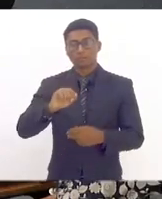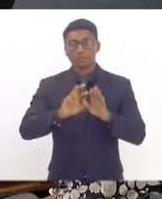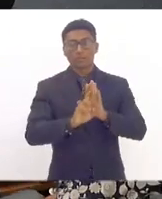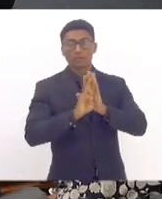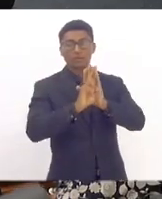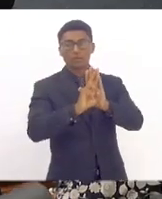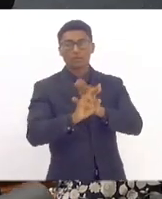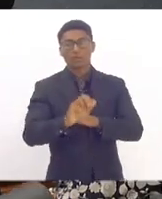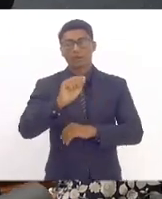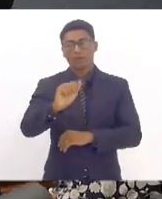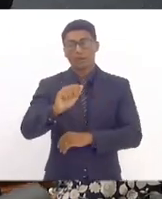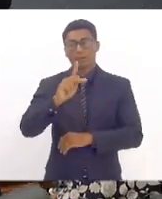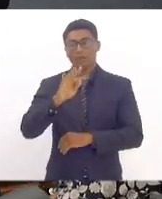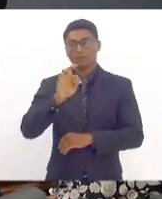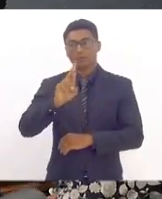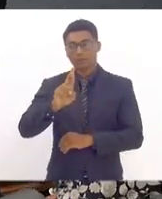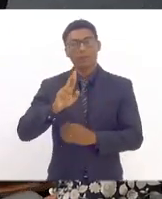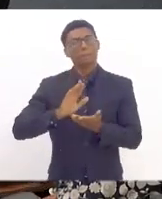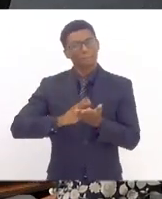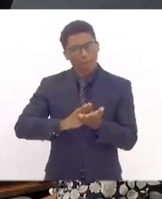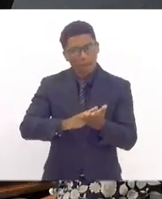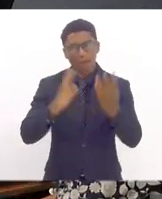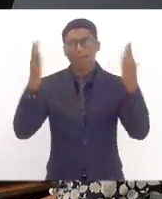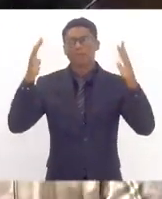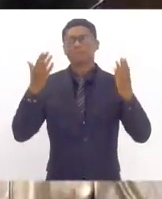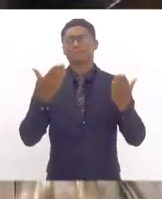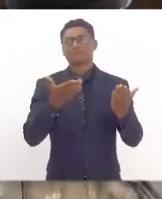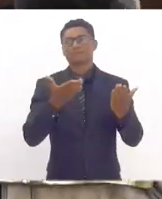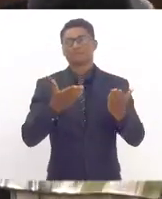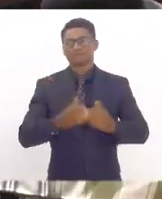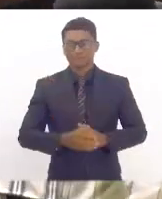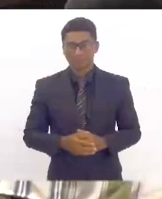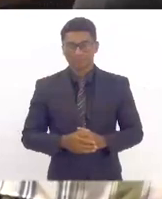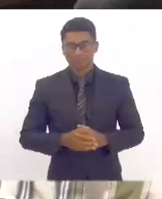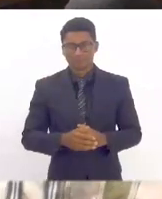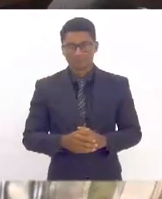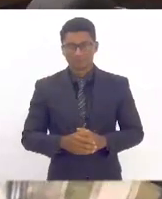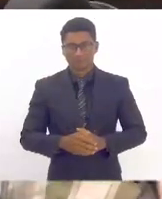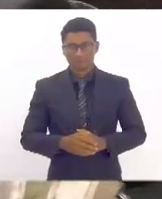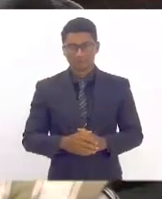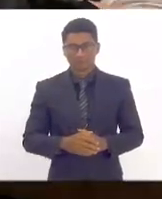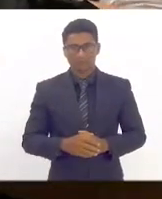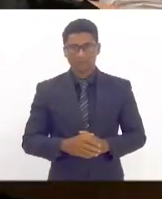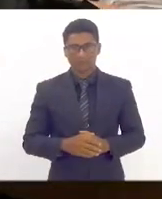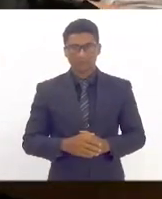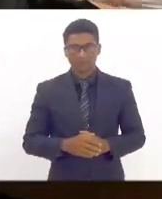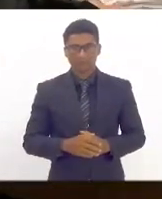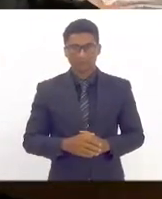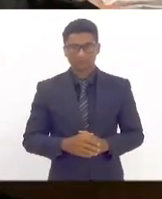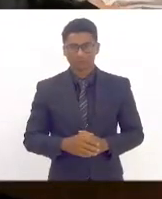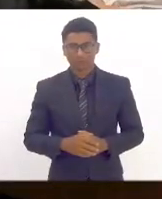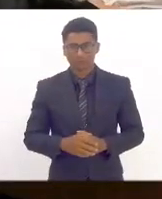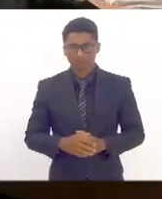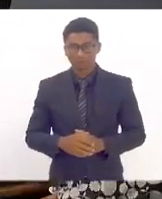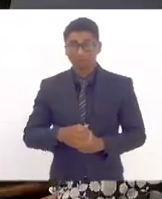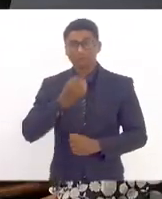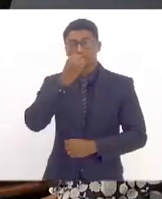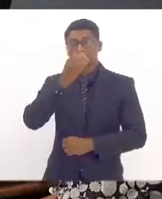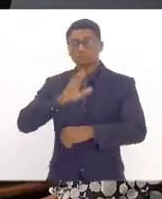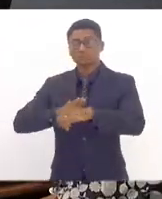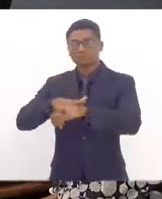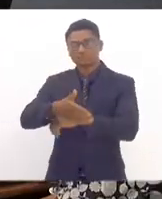a PTR Uma salva de palmas para ela tá aqui do meu lado Boa noite